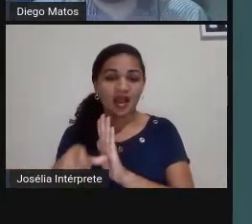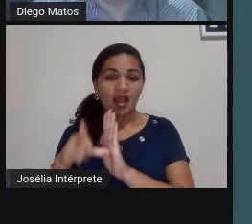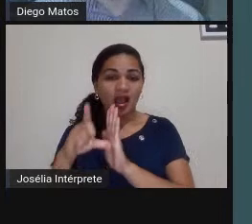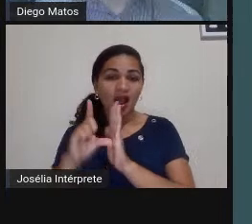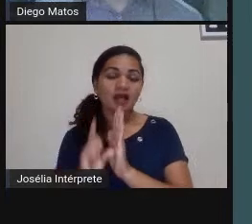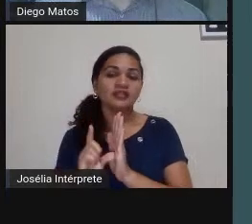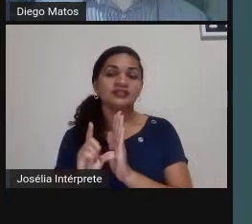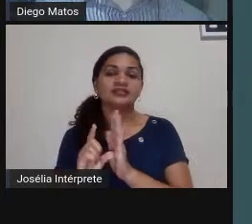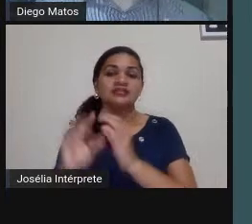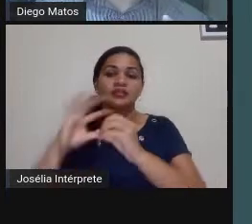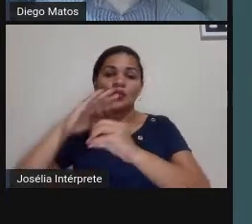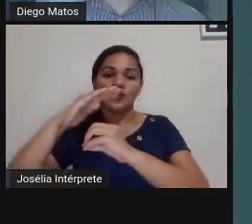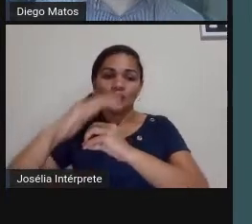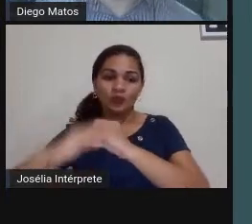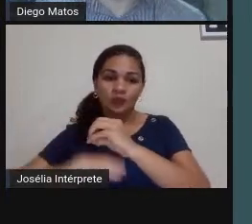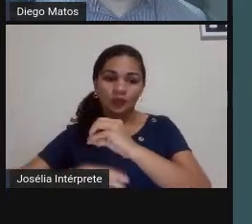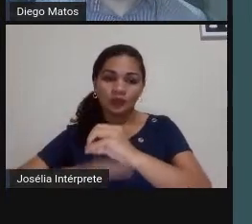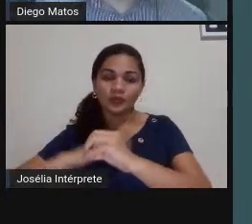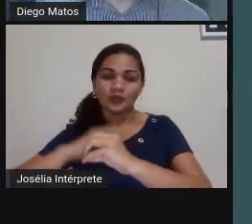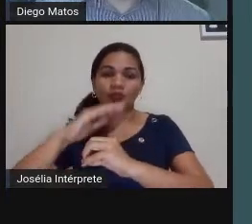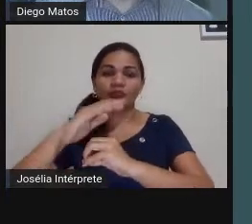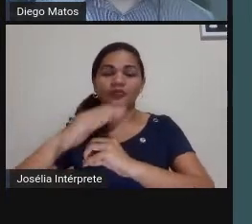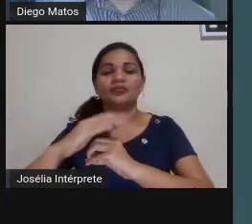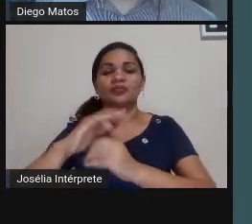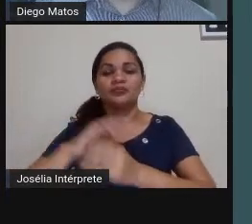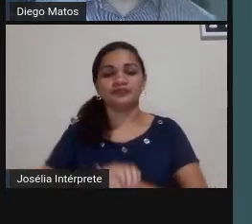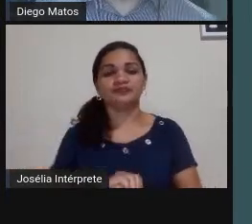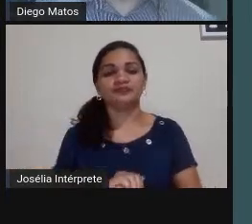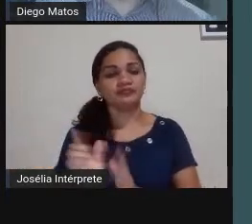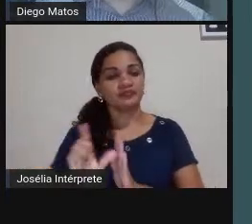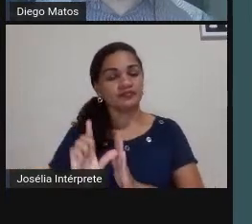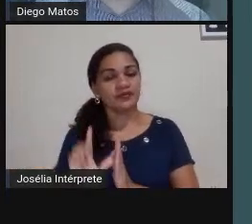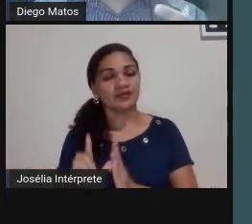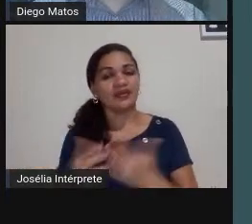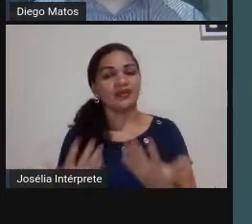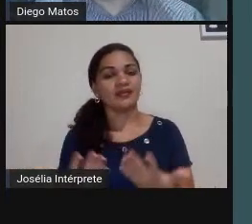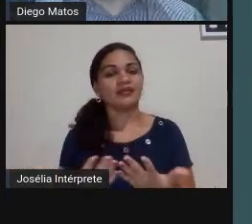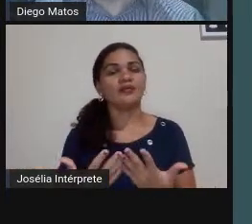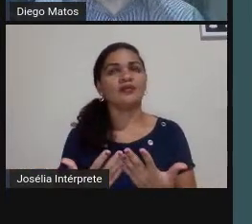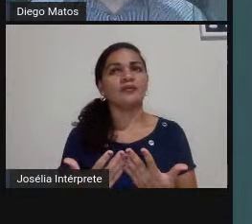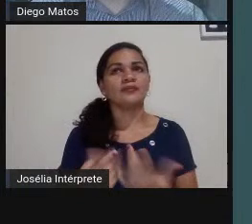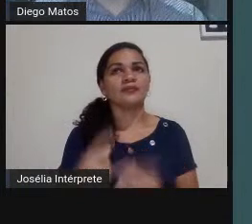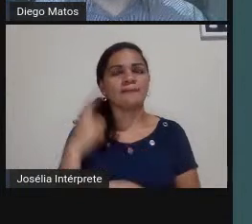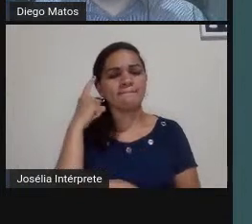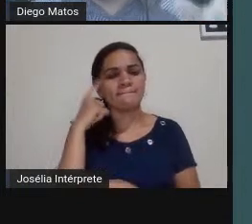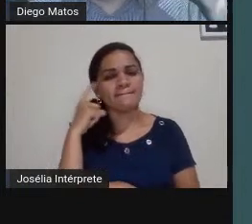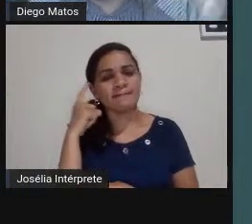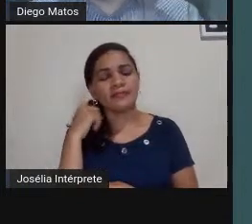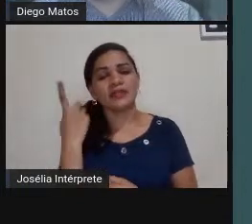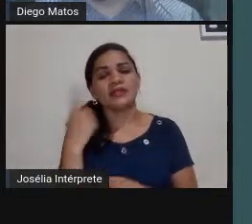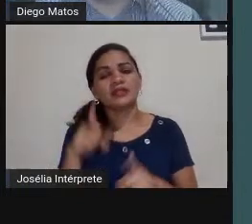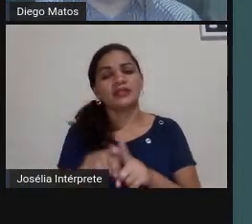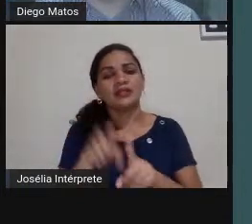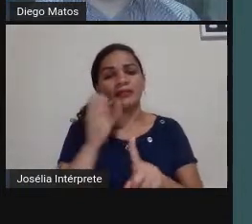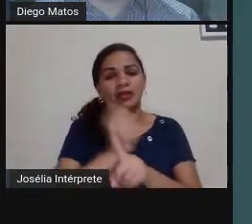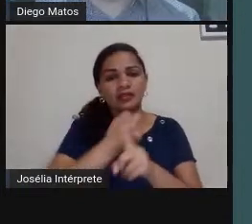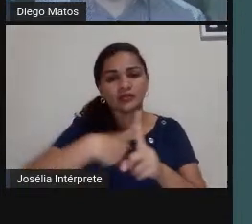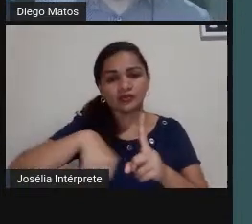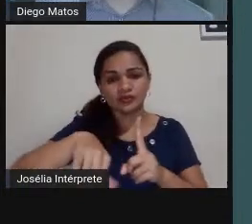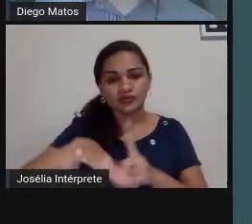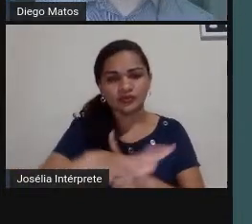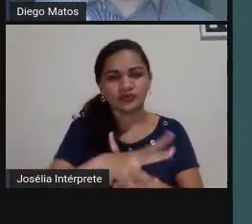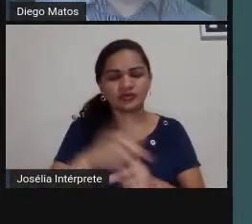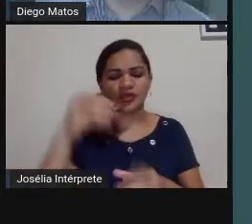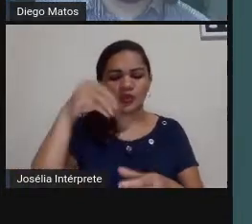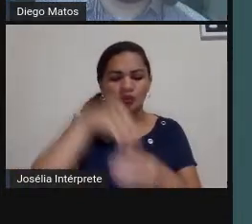conta do aquecimento global Oi e aí é a gente tem as questões sociais de interação lá dentro do trem que